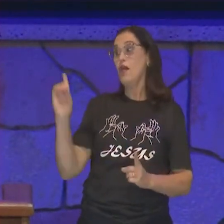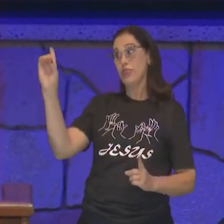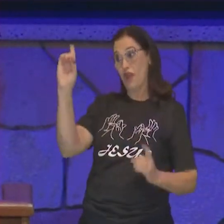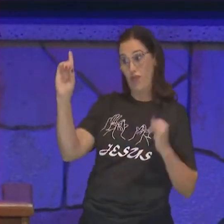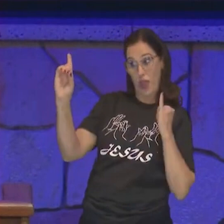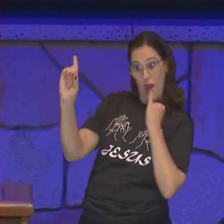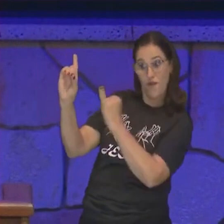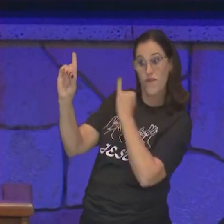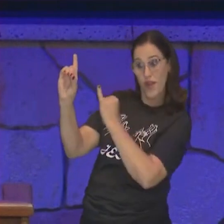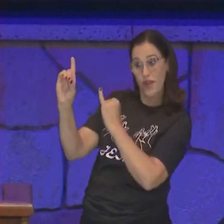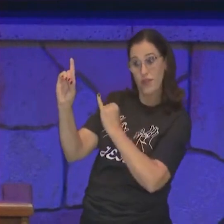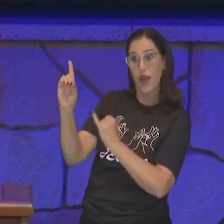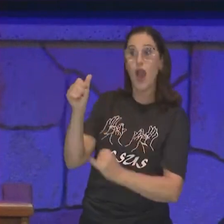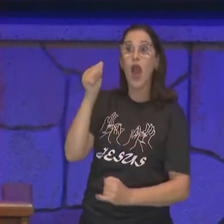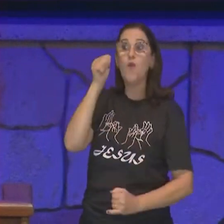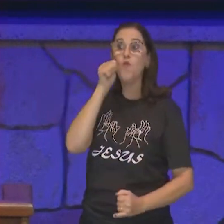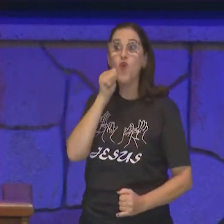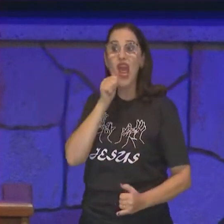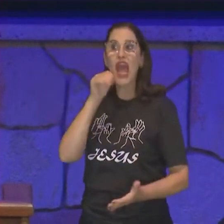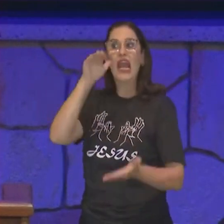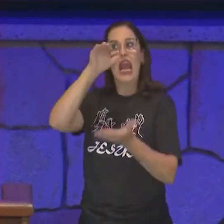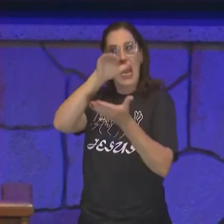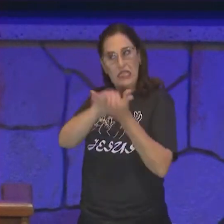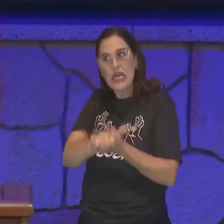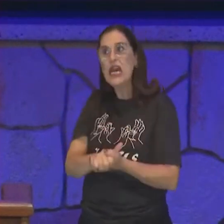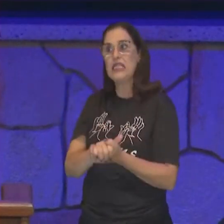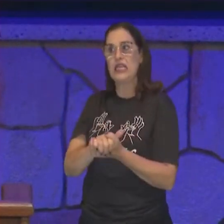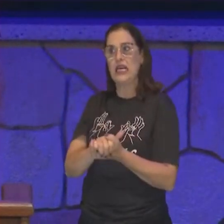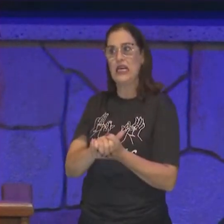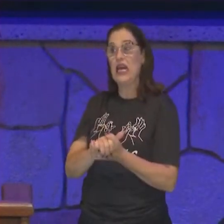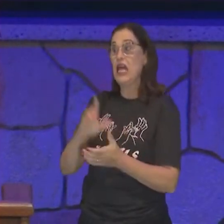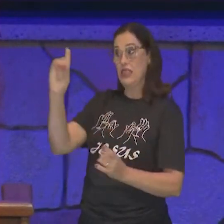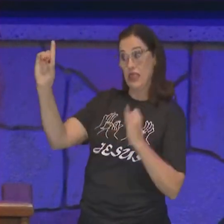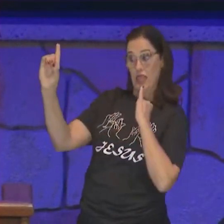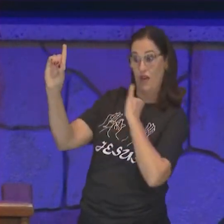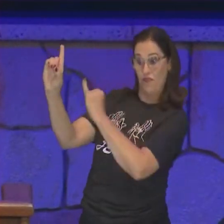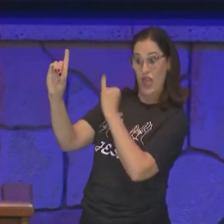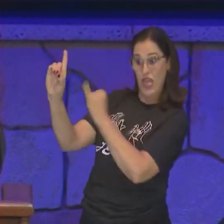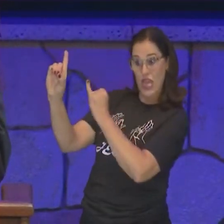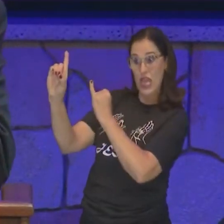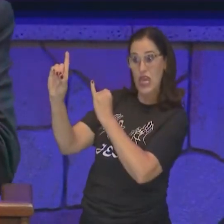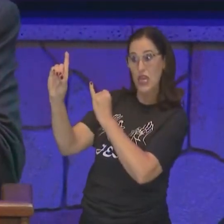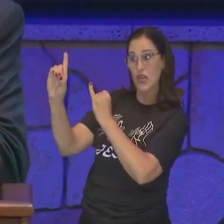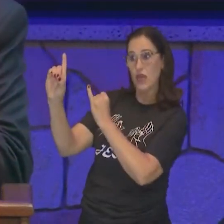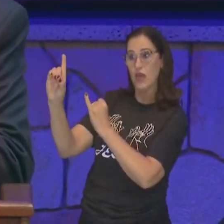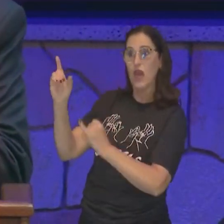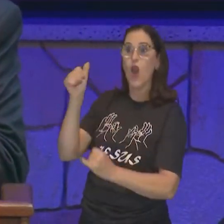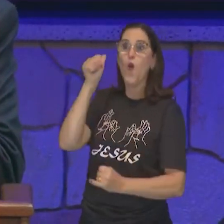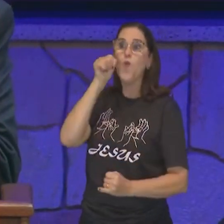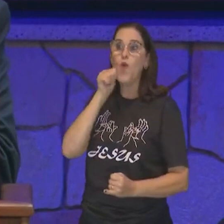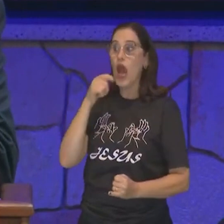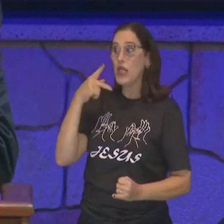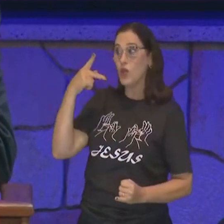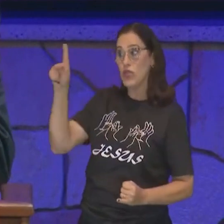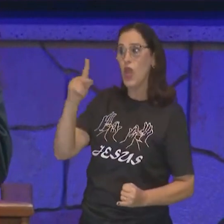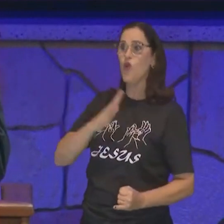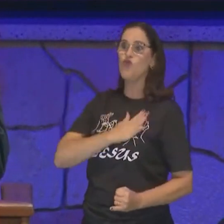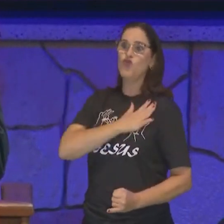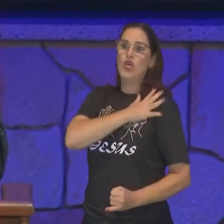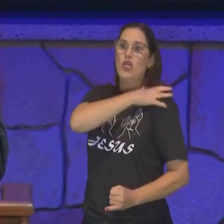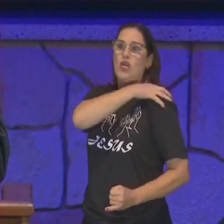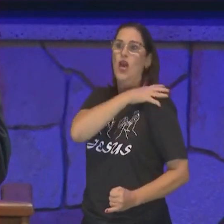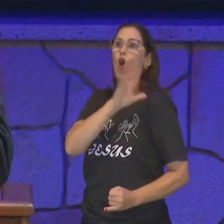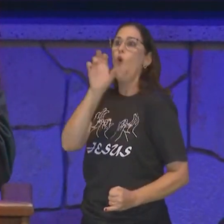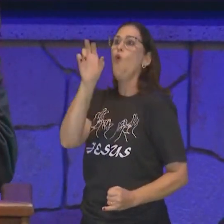Davi, esta mulher é uma mulher casada. Davi, ela é mulher do teu general, o